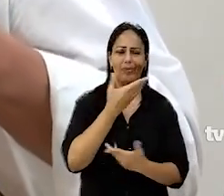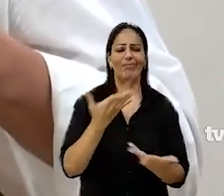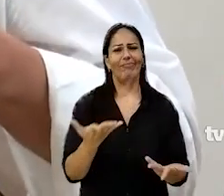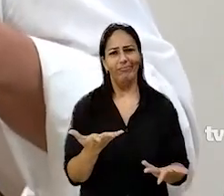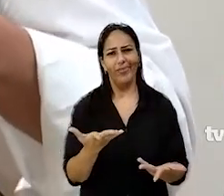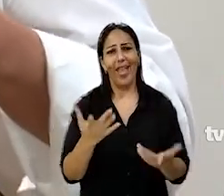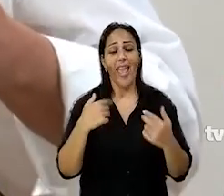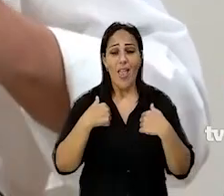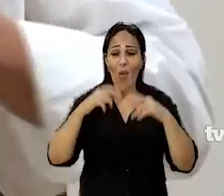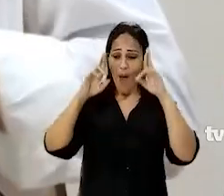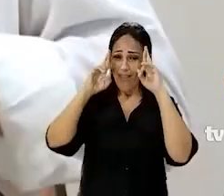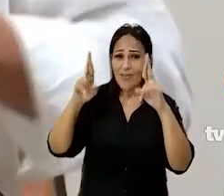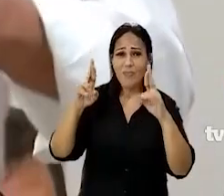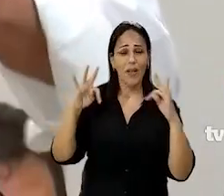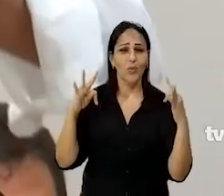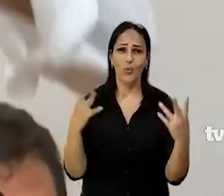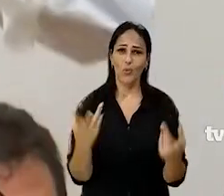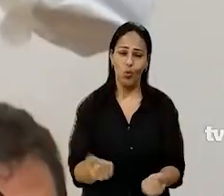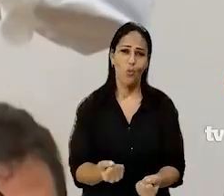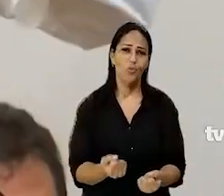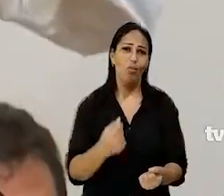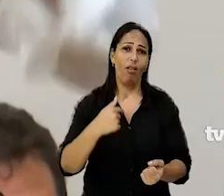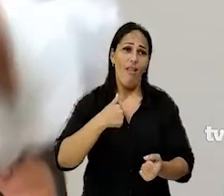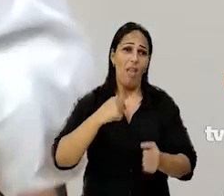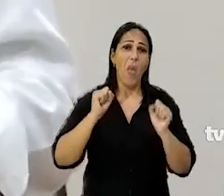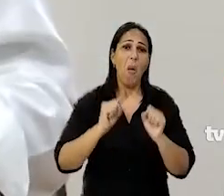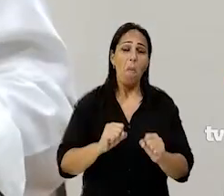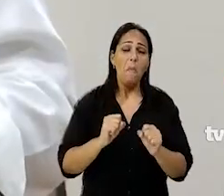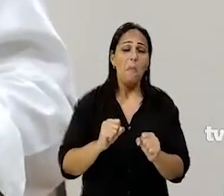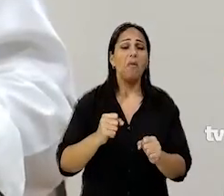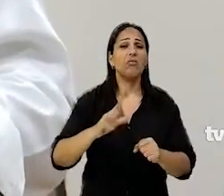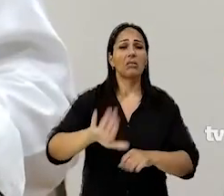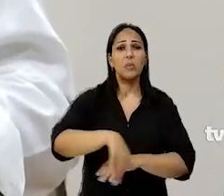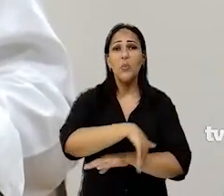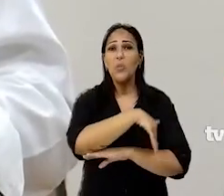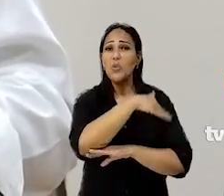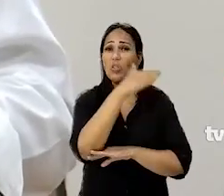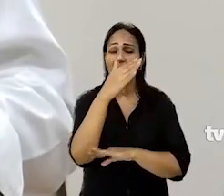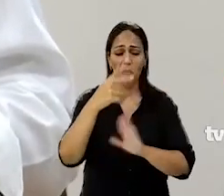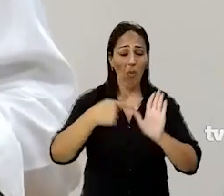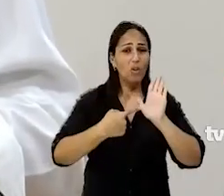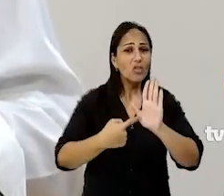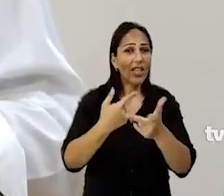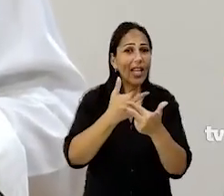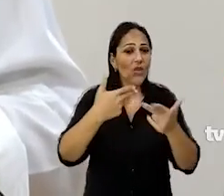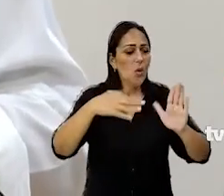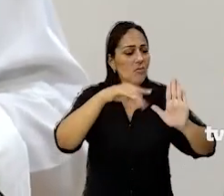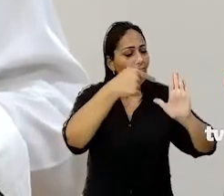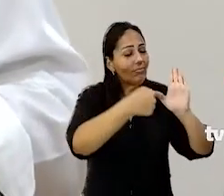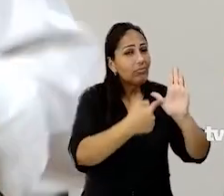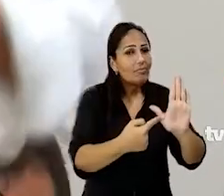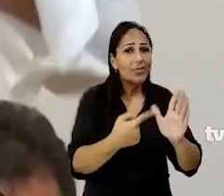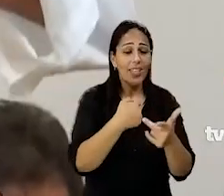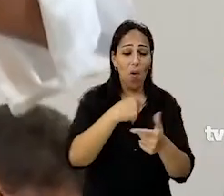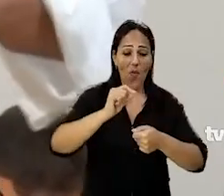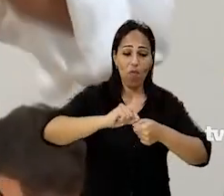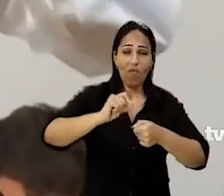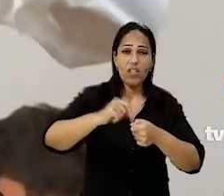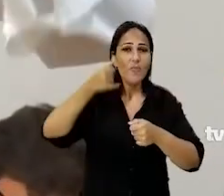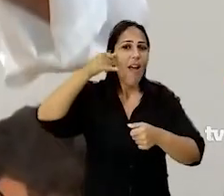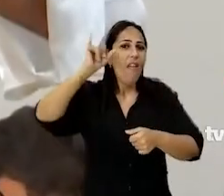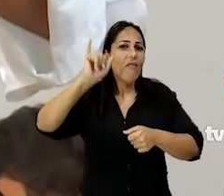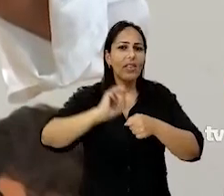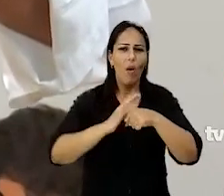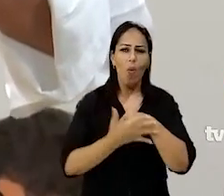respeito todos. Eu passaria um dia dizendo o que nós investimos para combater o coronavírus.